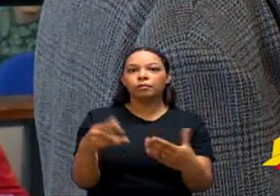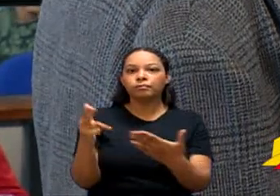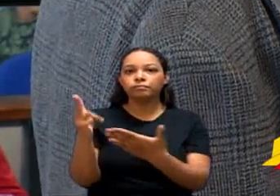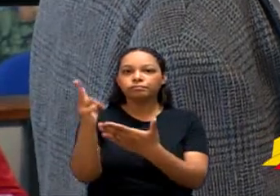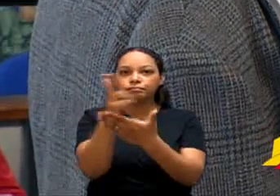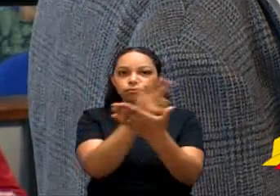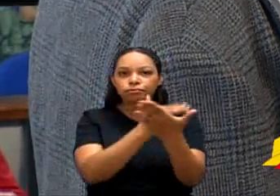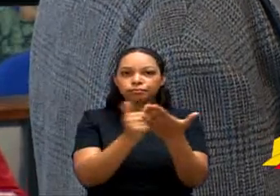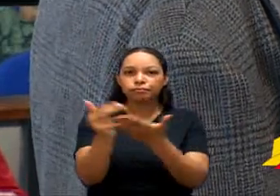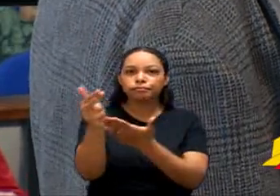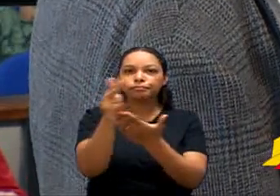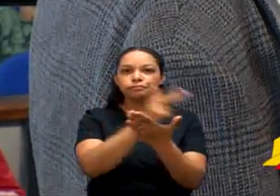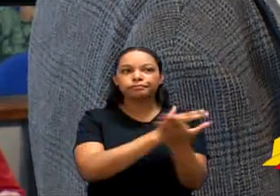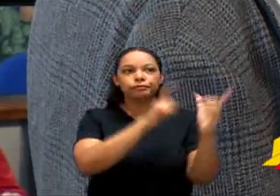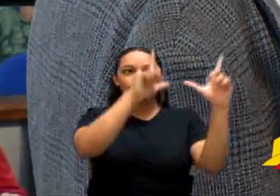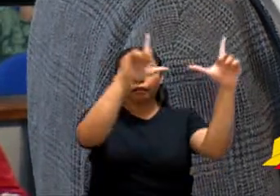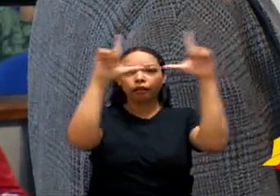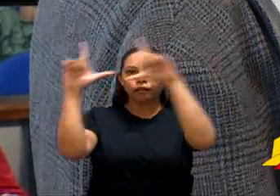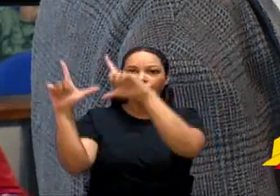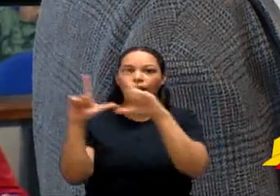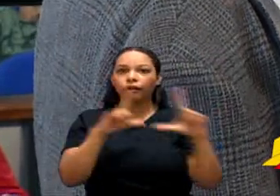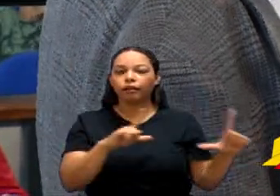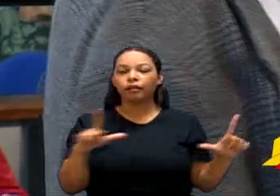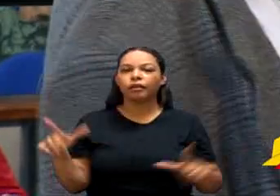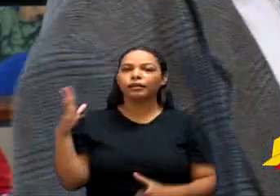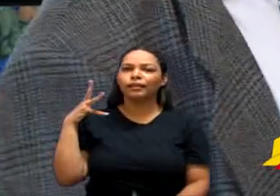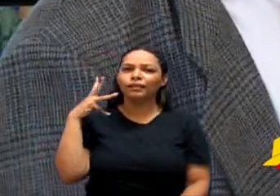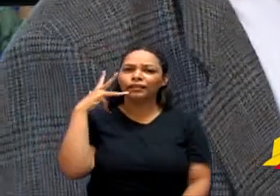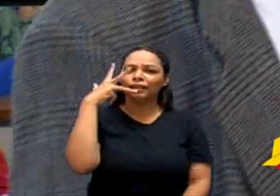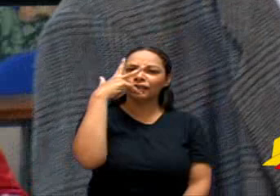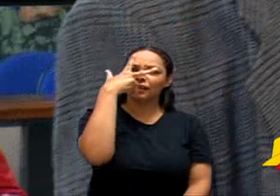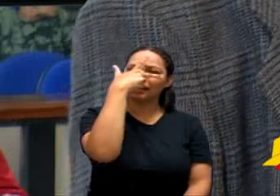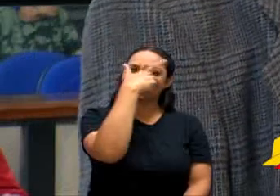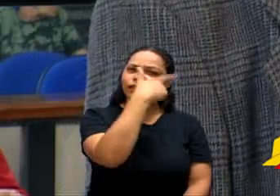no nosso hall de aves...